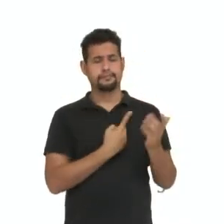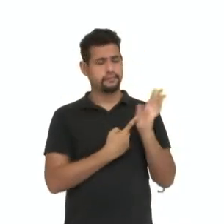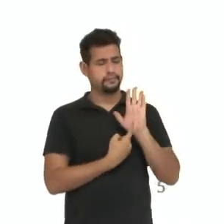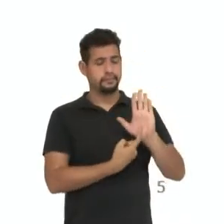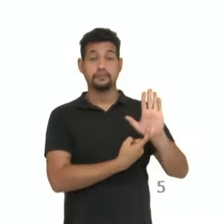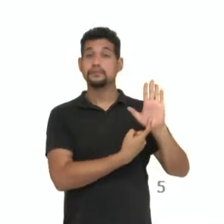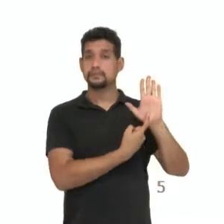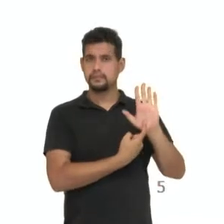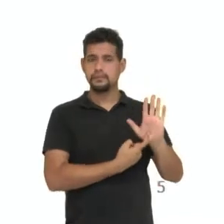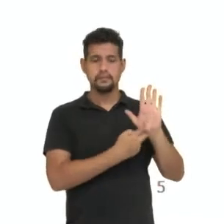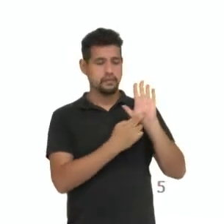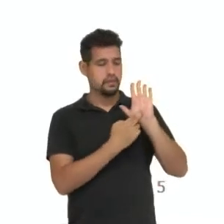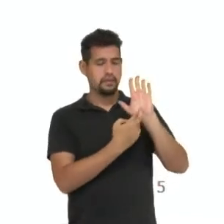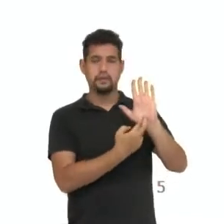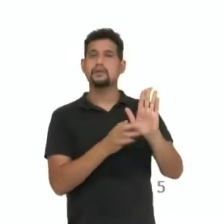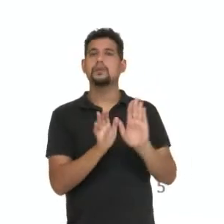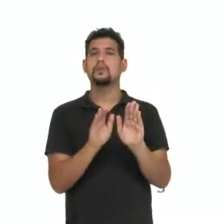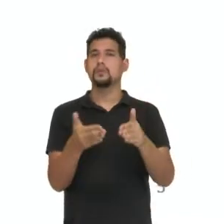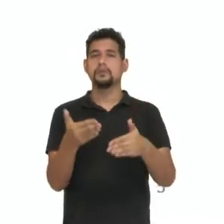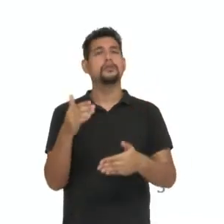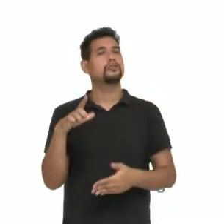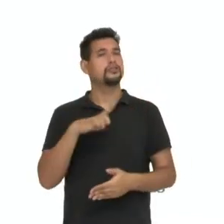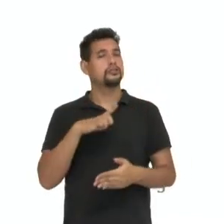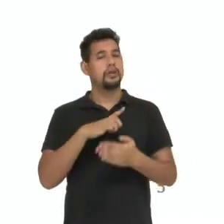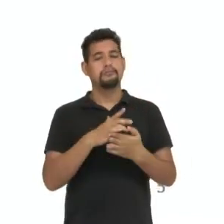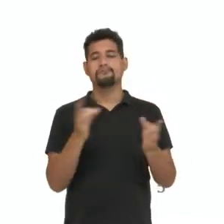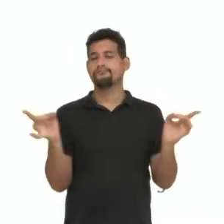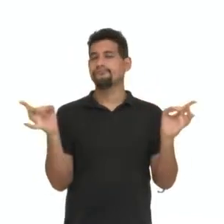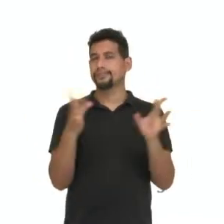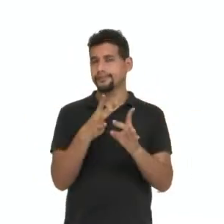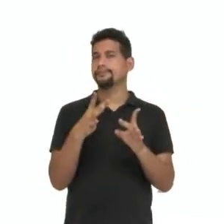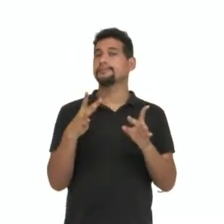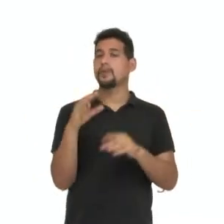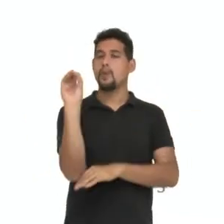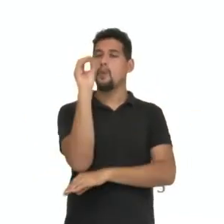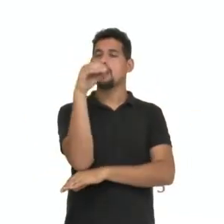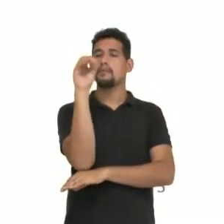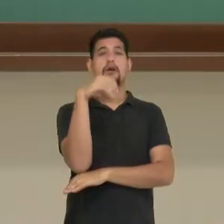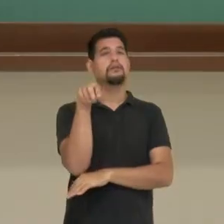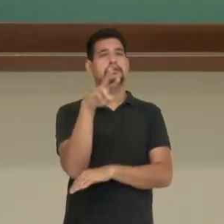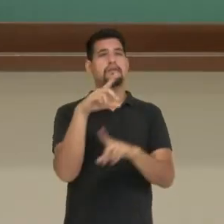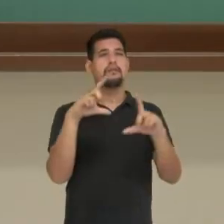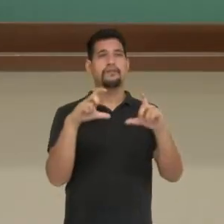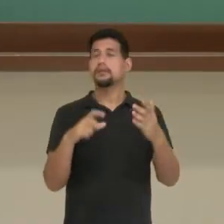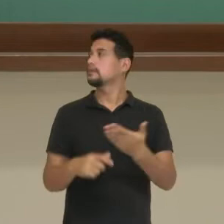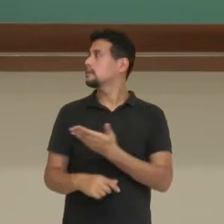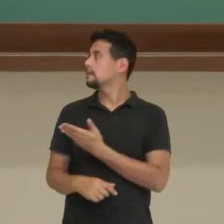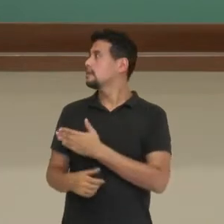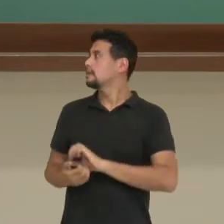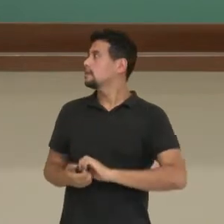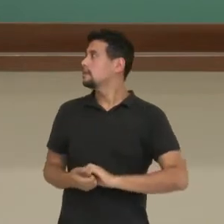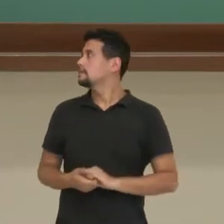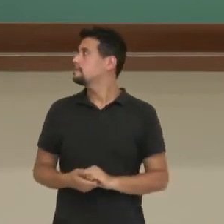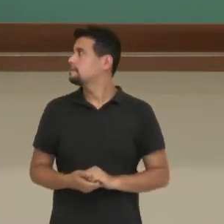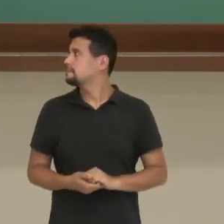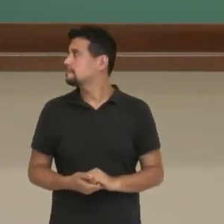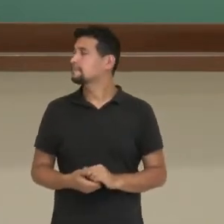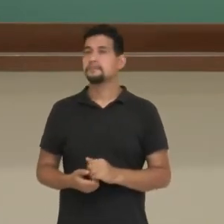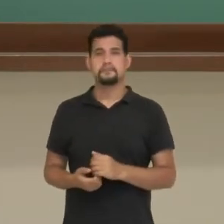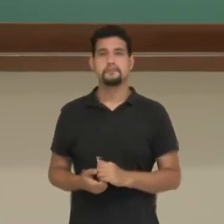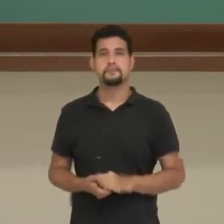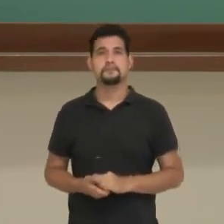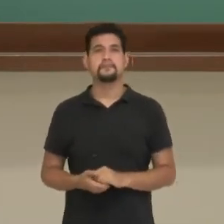aqui de um representante desse grupo que já está extinto como o dos dinossauros, seria essa imagem aqui, ok? Esse nosso amiguinho